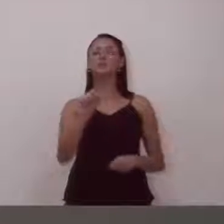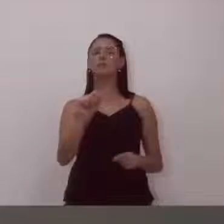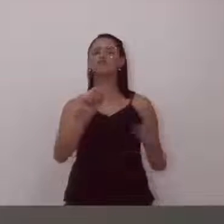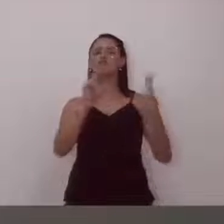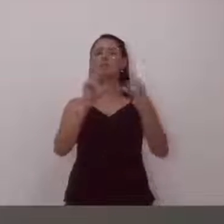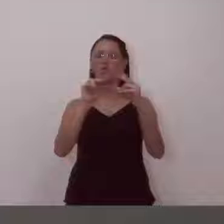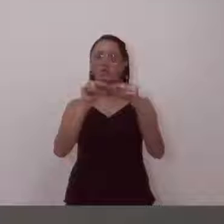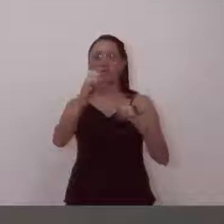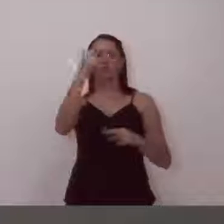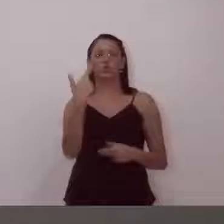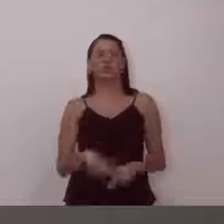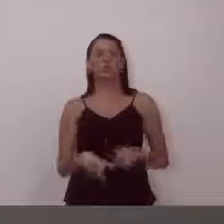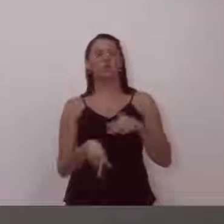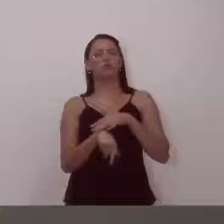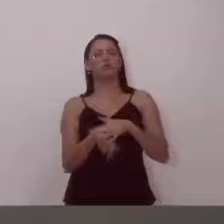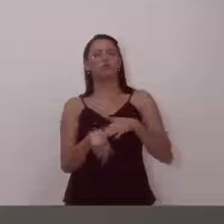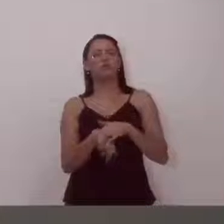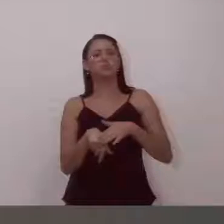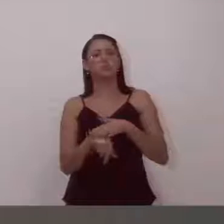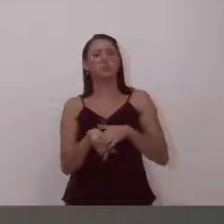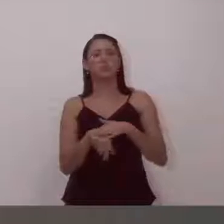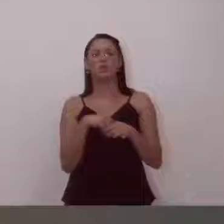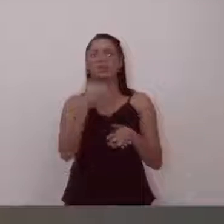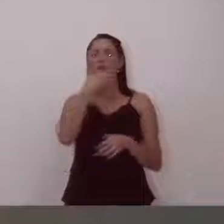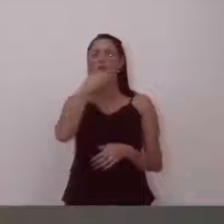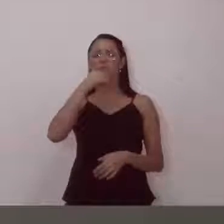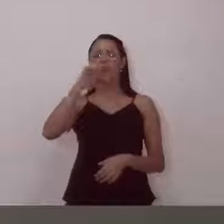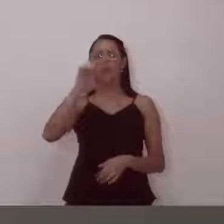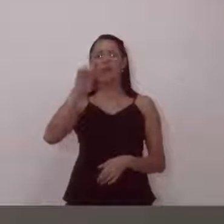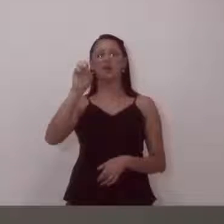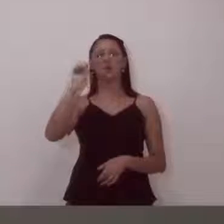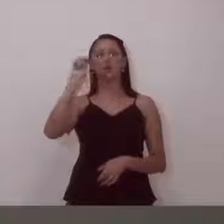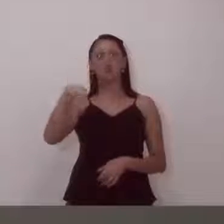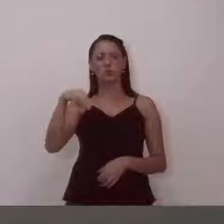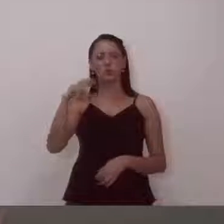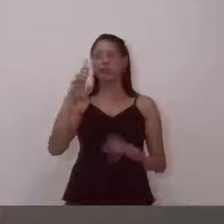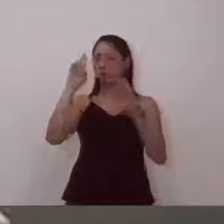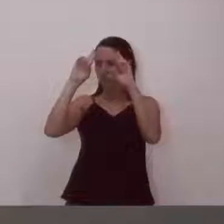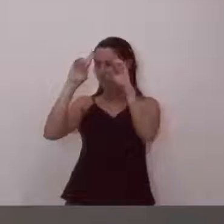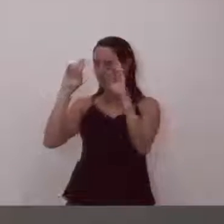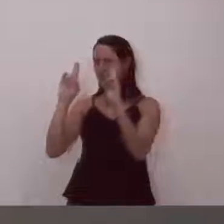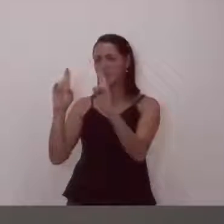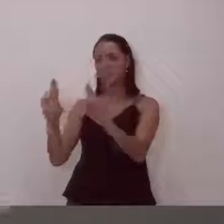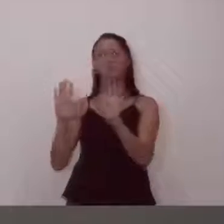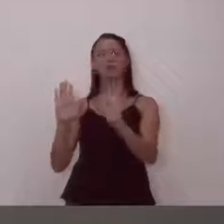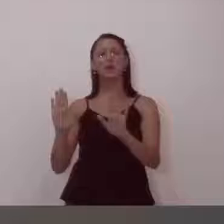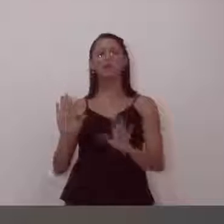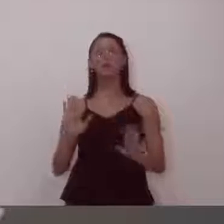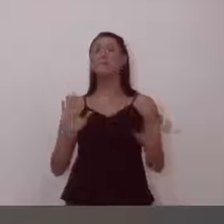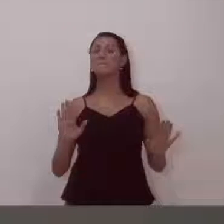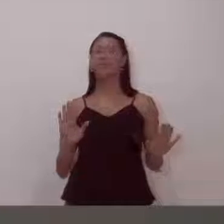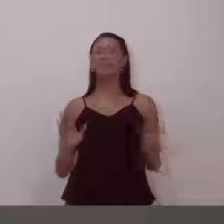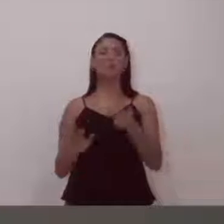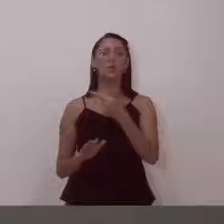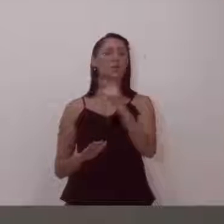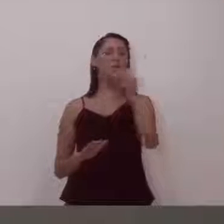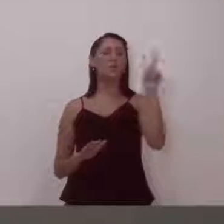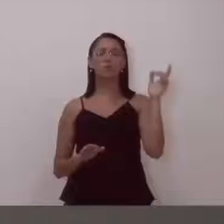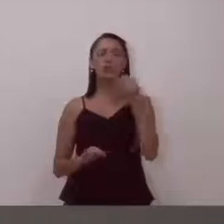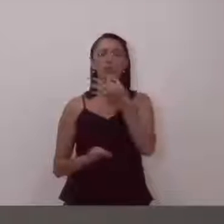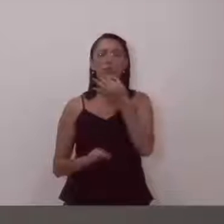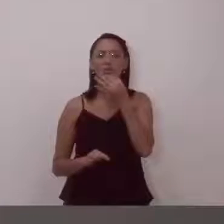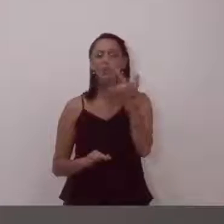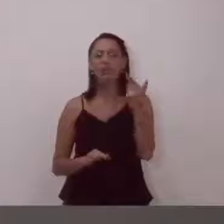diálogo novamente. Não é? O Edson sempre presente aqui, tem um respeito muito grande pelo seu Edson, mas não tem alternativa a não